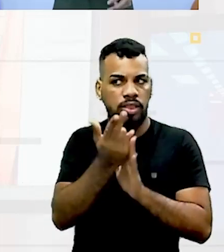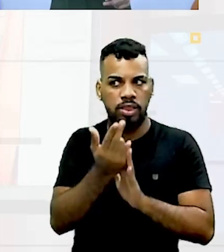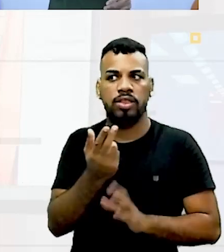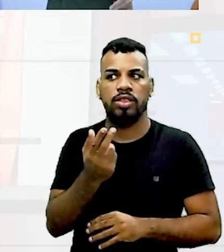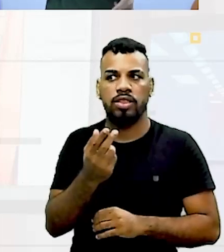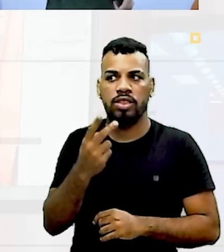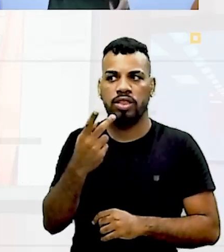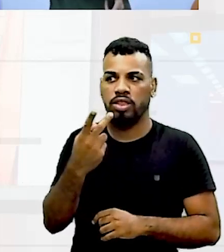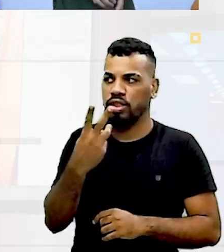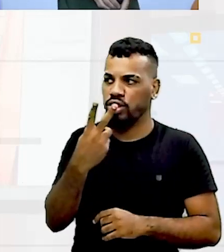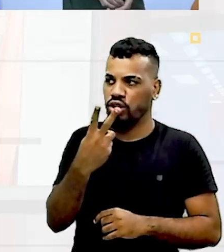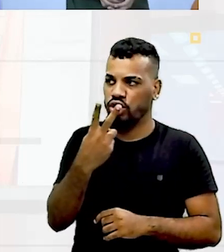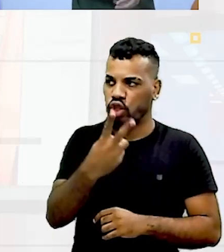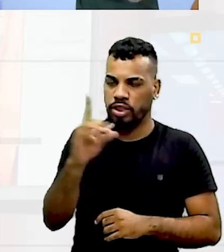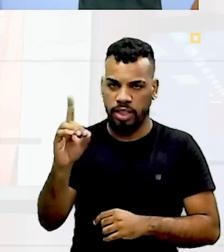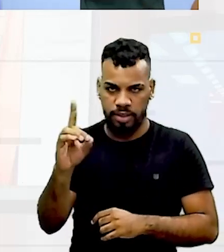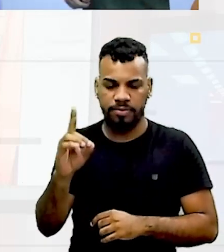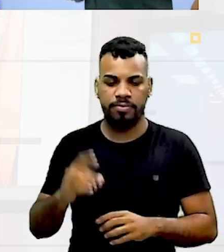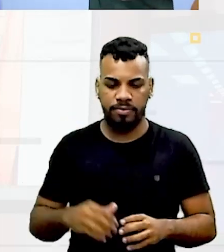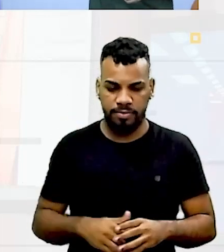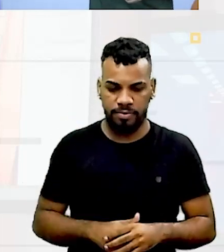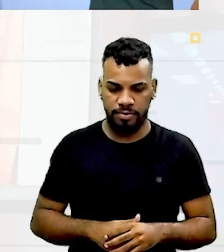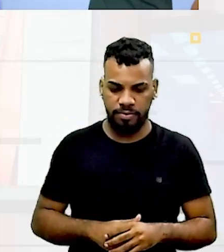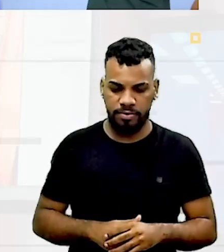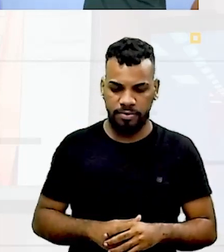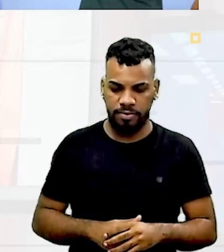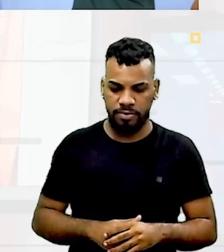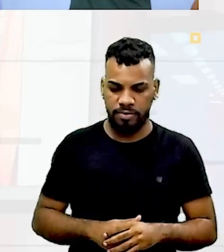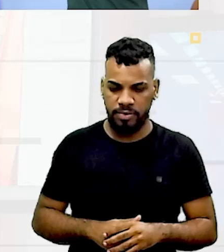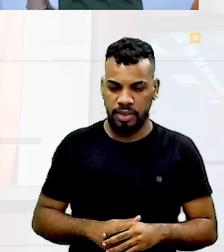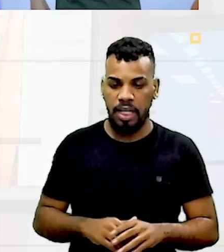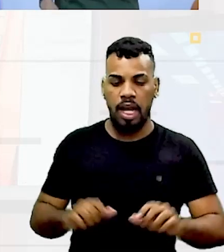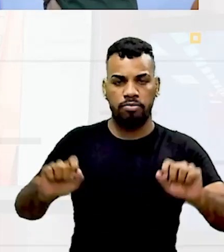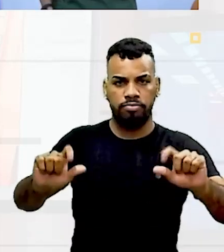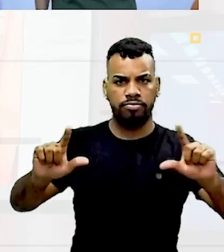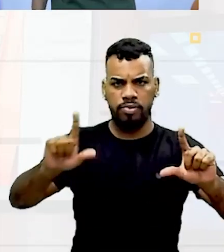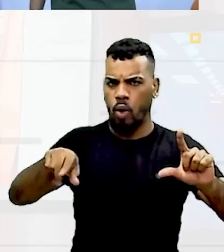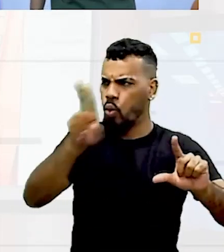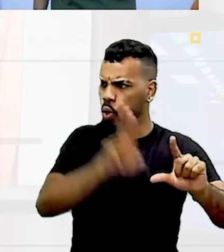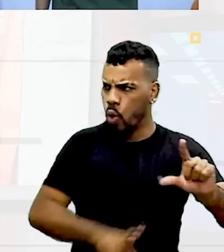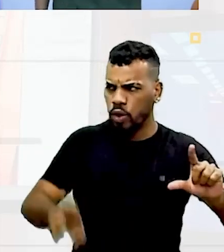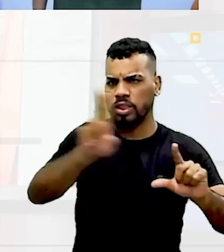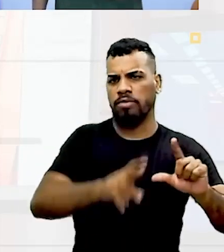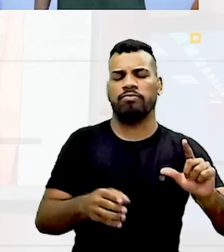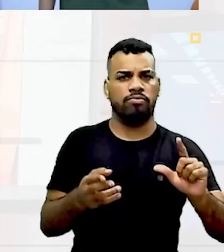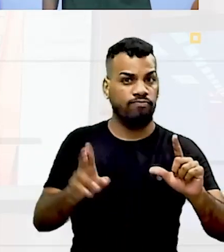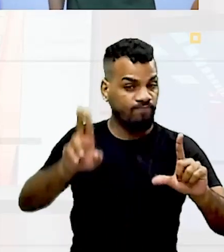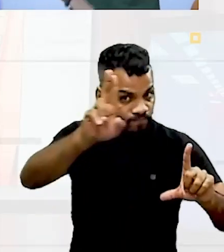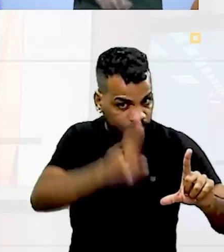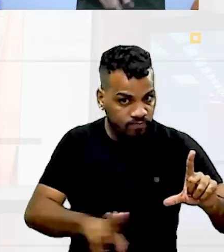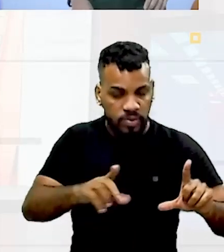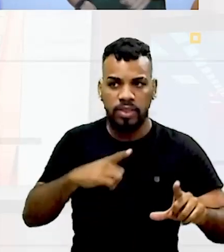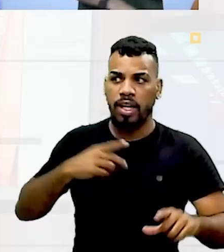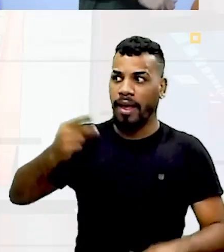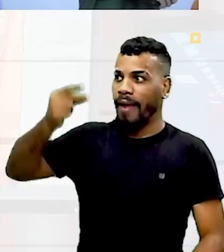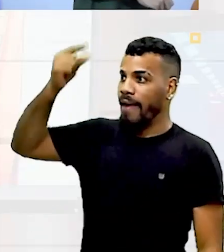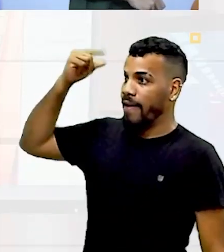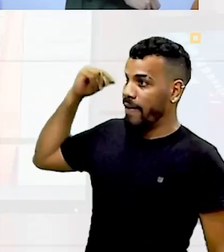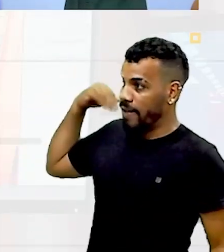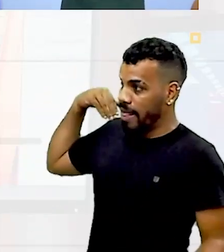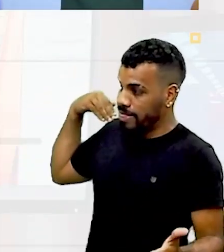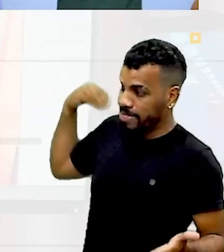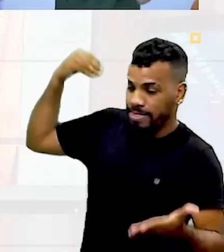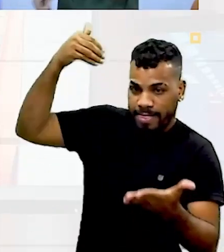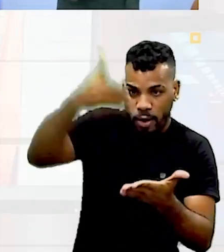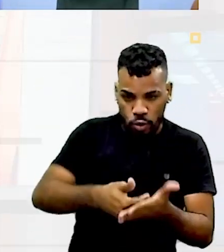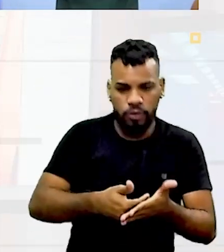2D. Ele é um software muito usado no mercado, desde antigamente até hoje. Ele é um dos que eu